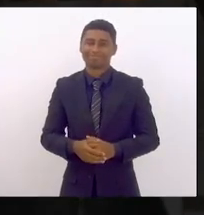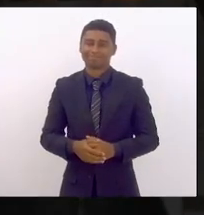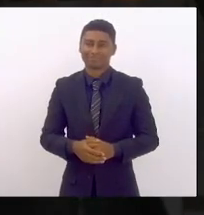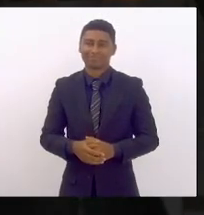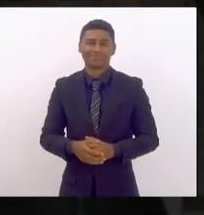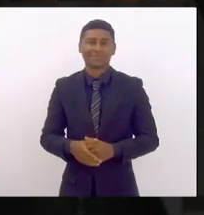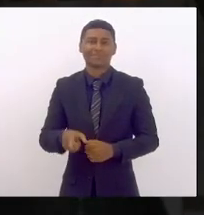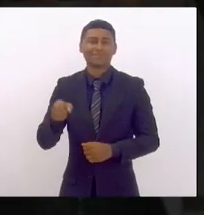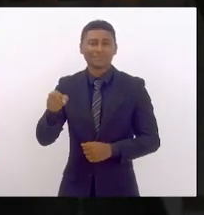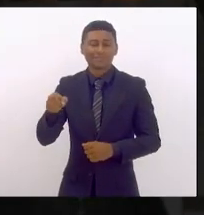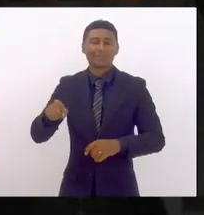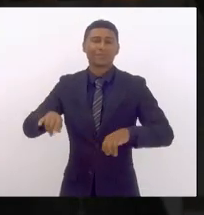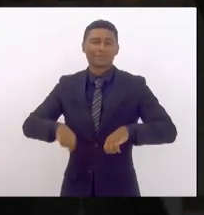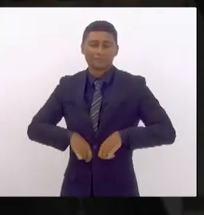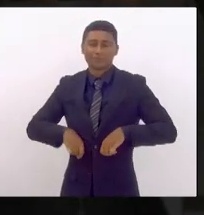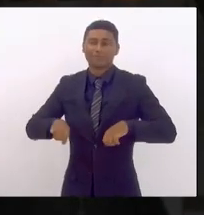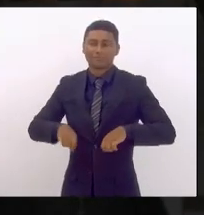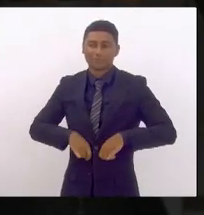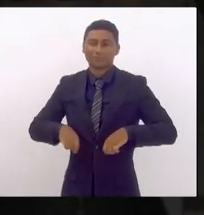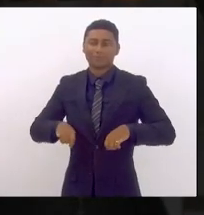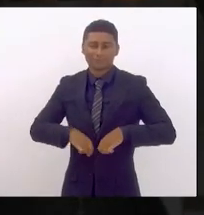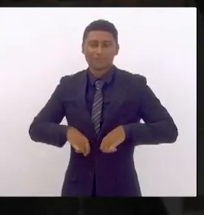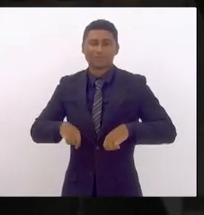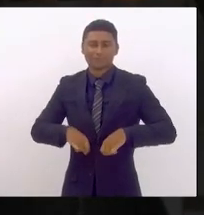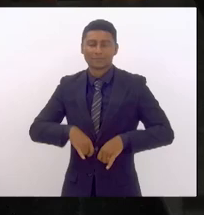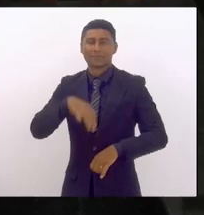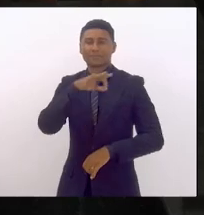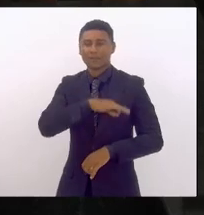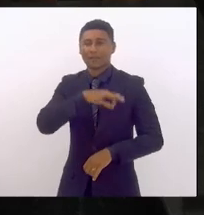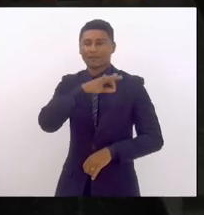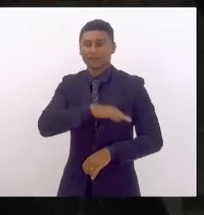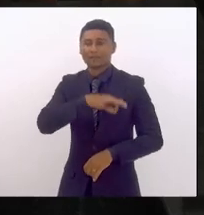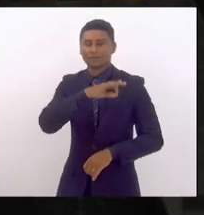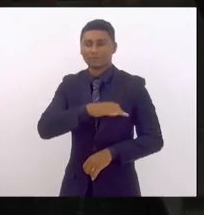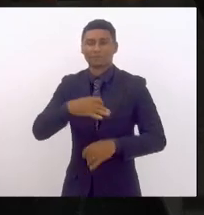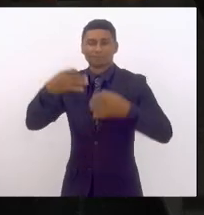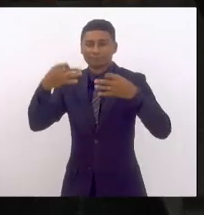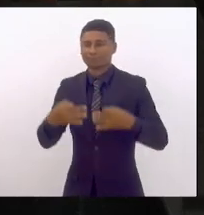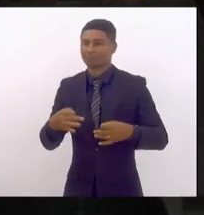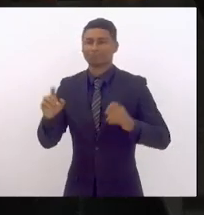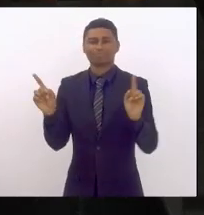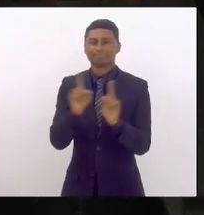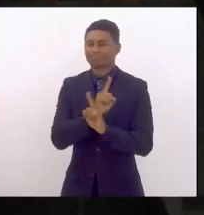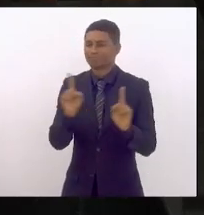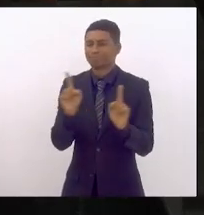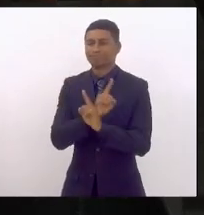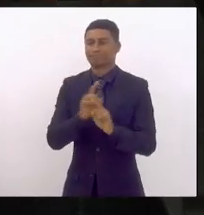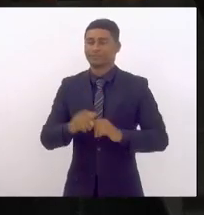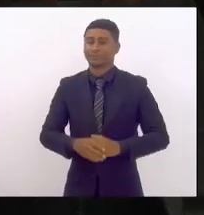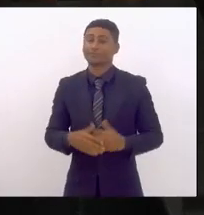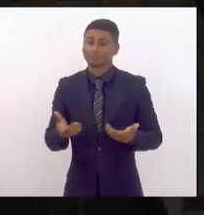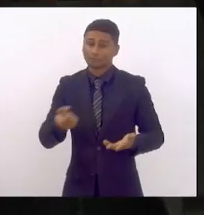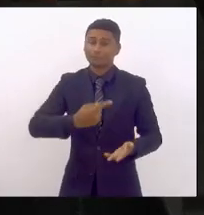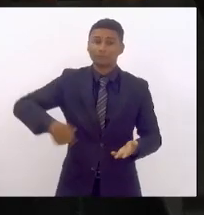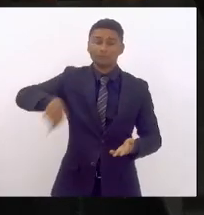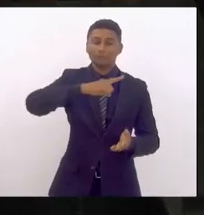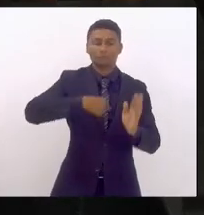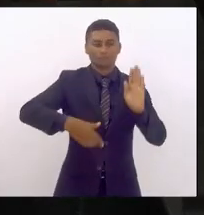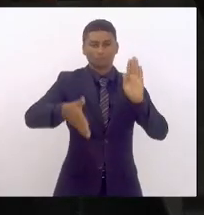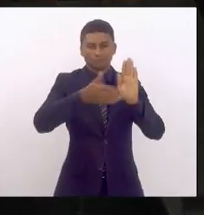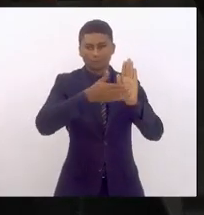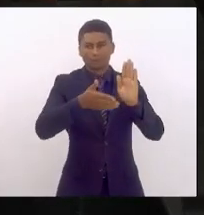continue a sofrer e não ter o seu direito garantido então que a gente está propondo